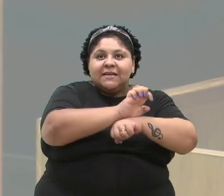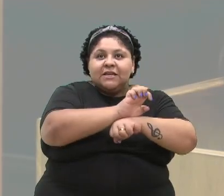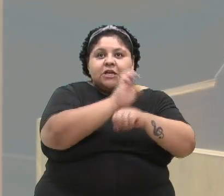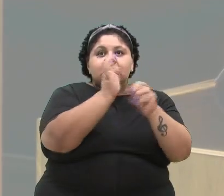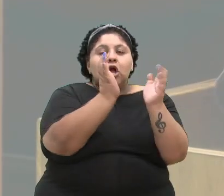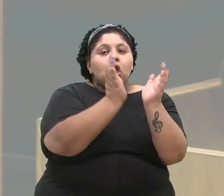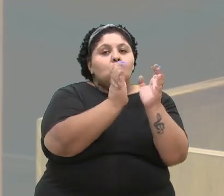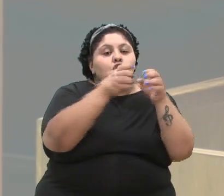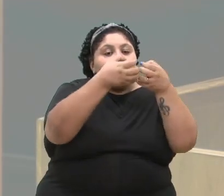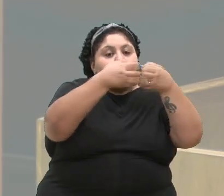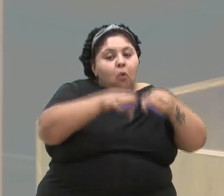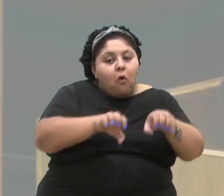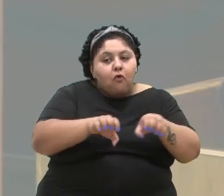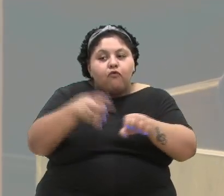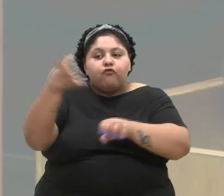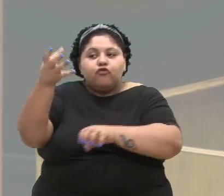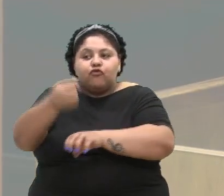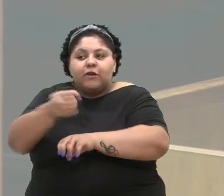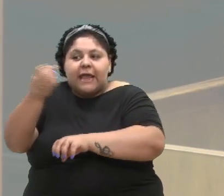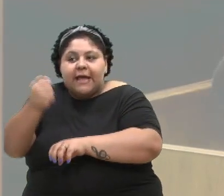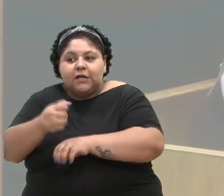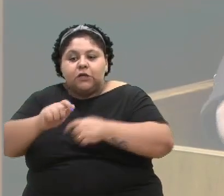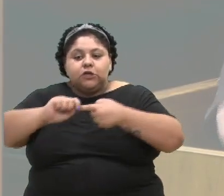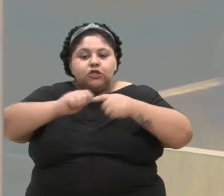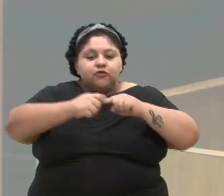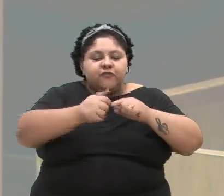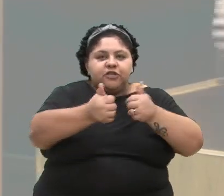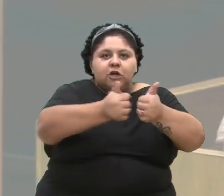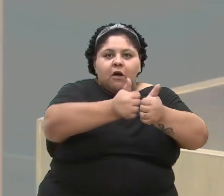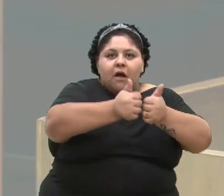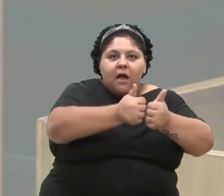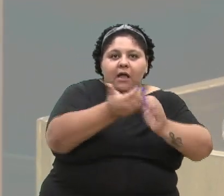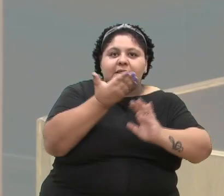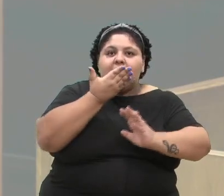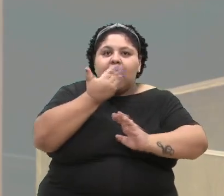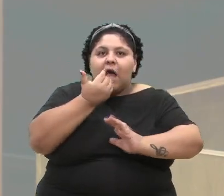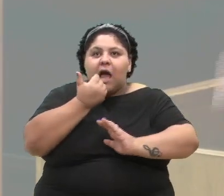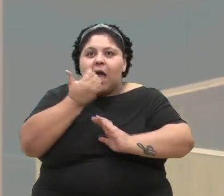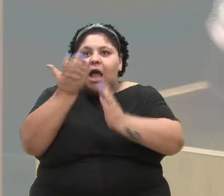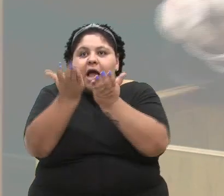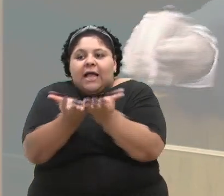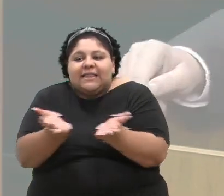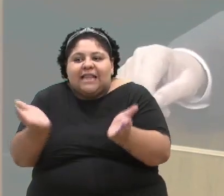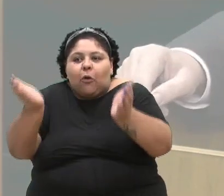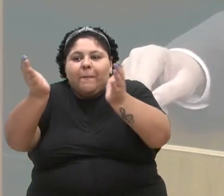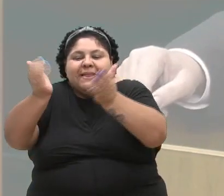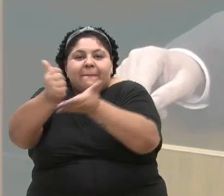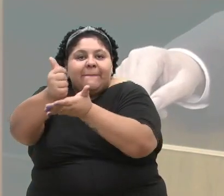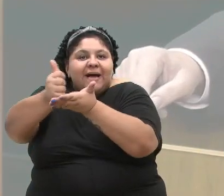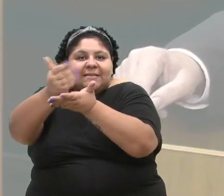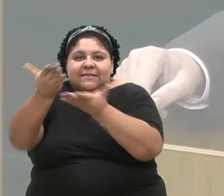do leite, do feijão, do arroz, da comida da cesta básica.